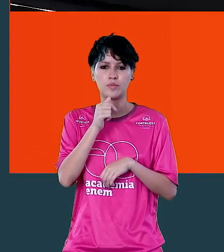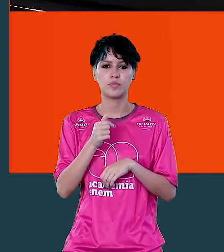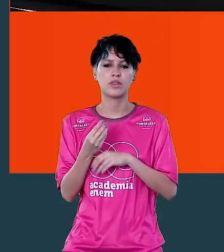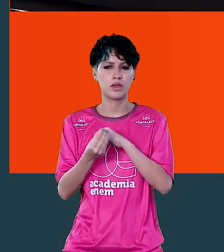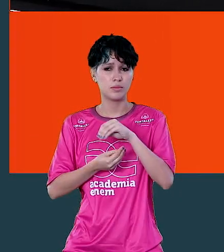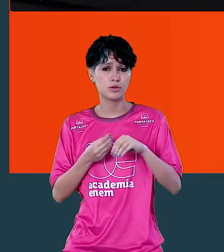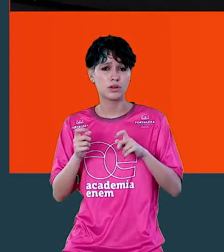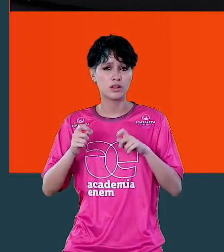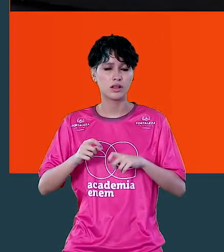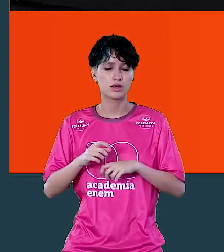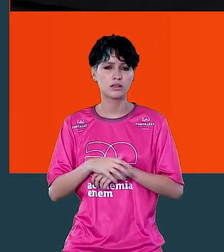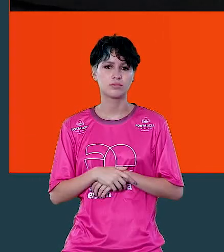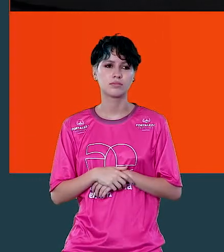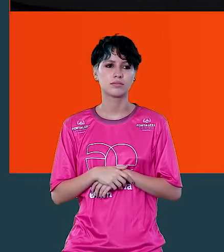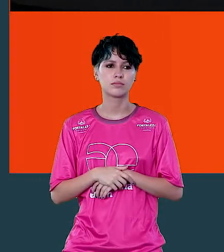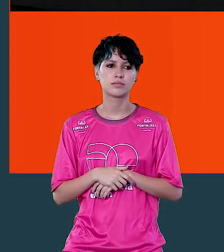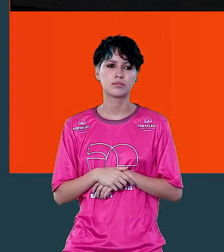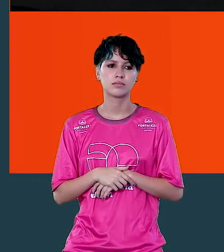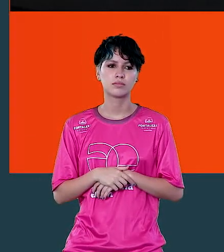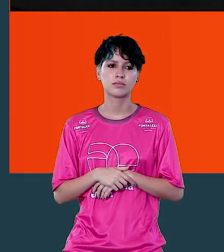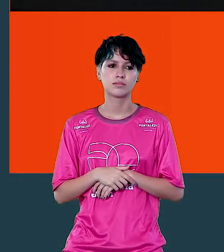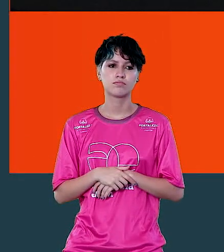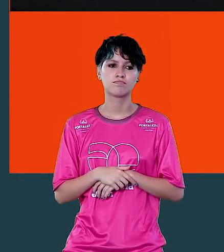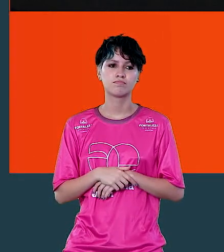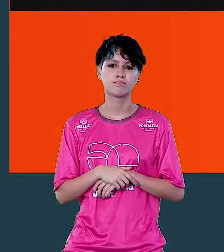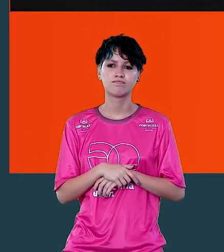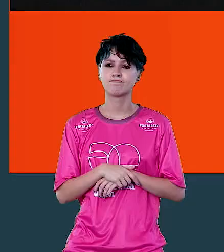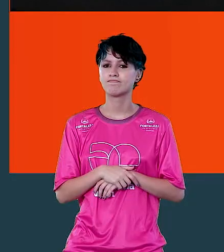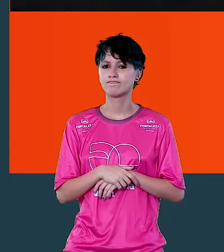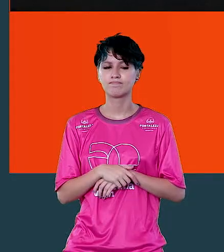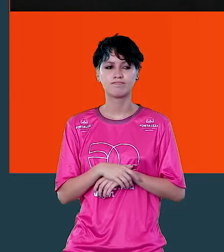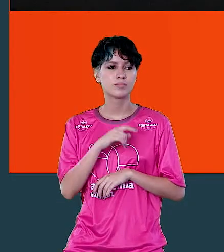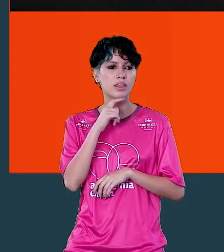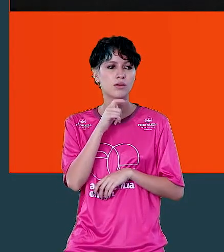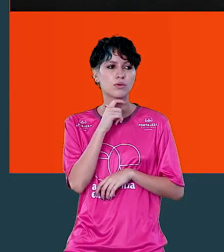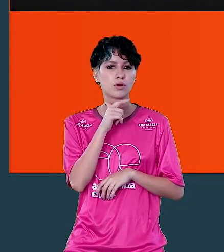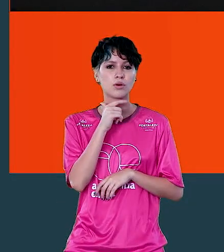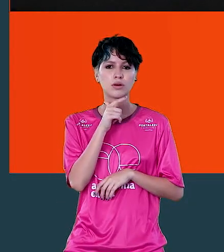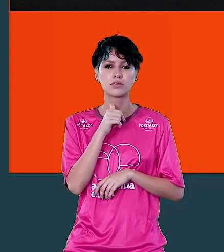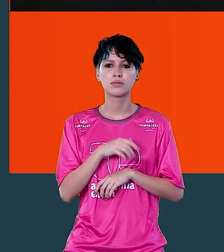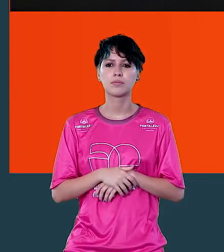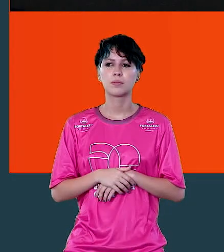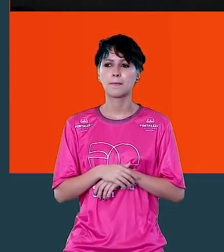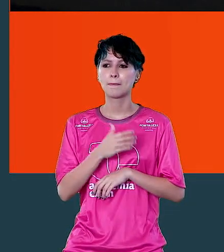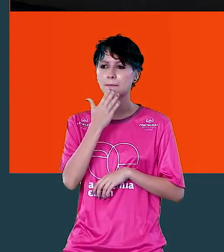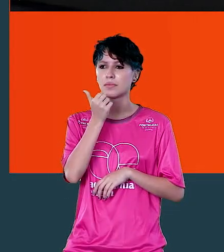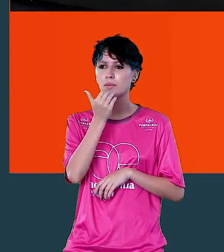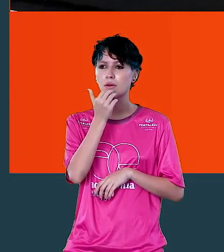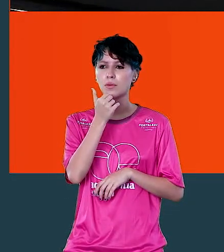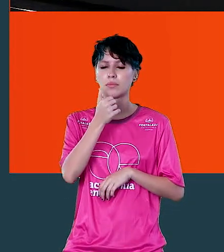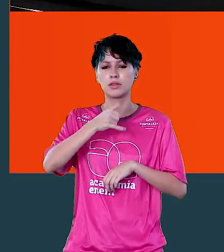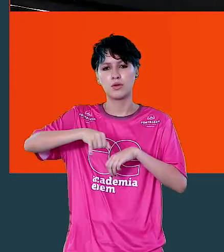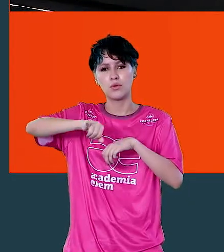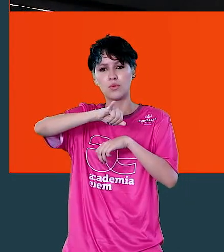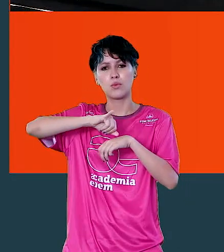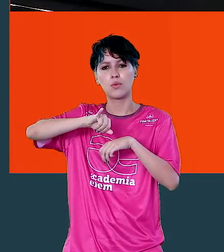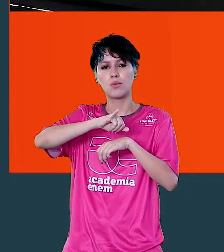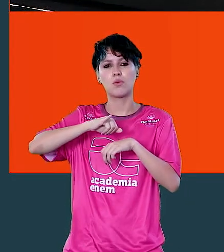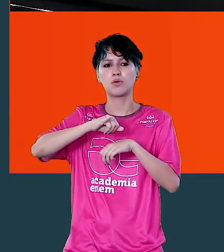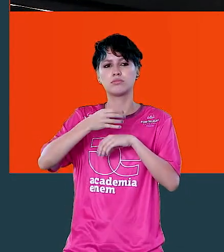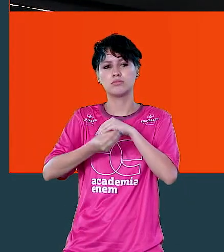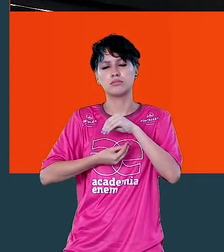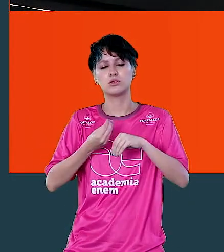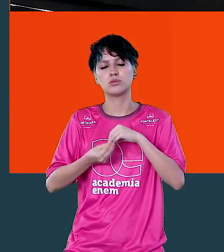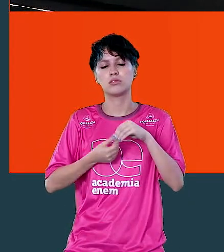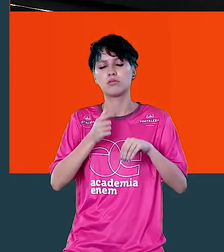outra? O óleo se dissolve na água? Não. Meu irmão, você vai fazer lá uma comida, tem água lá, bota um pouquinho de óleo, o óleo fica onde?